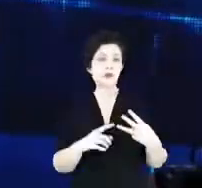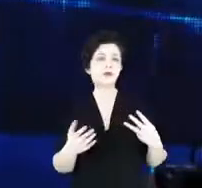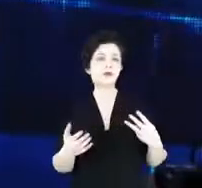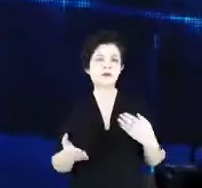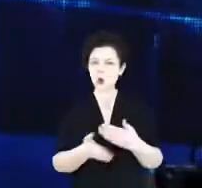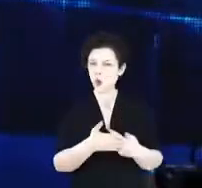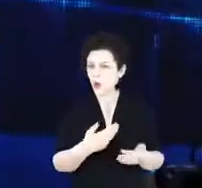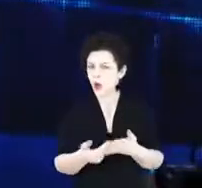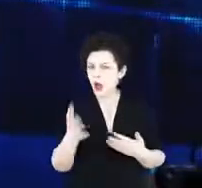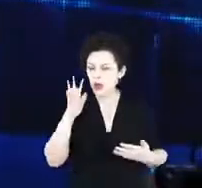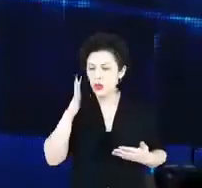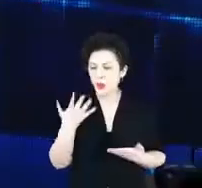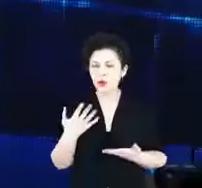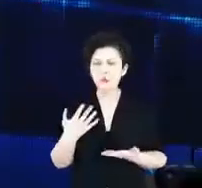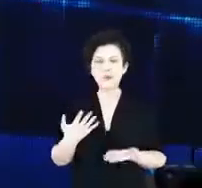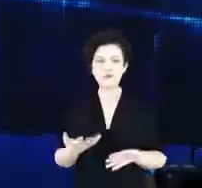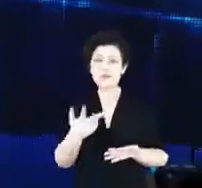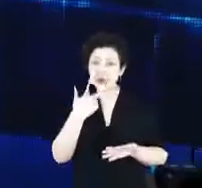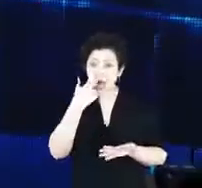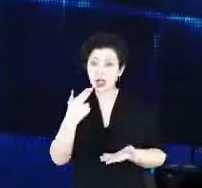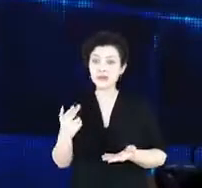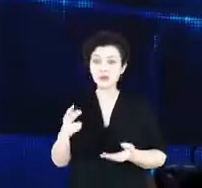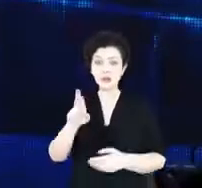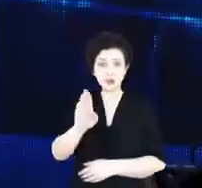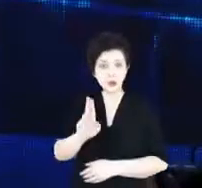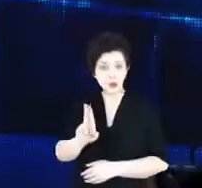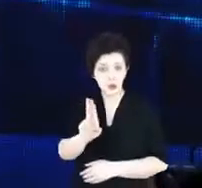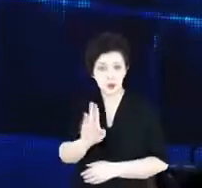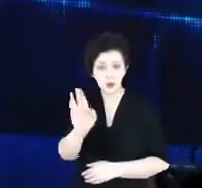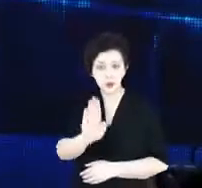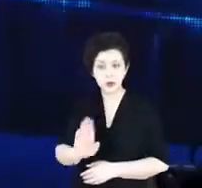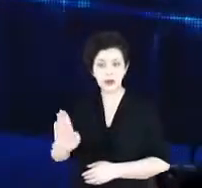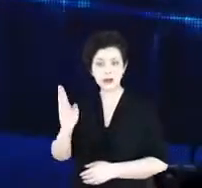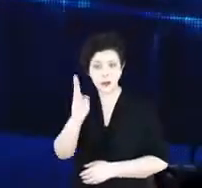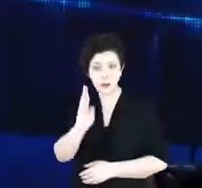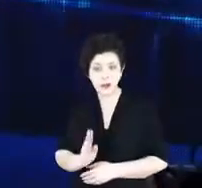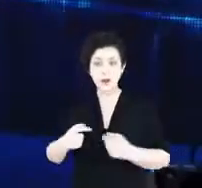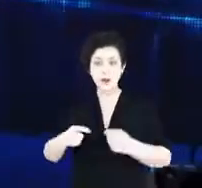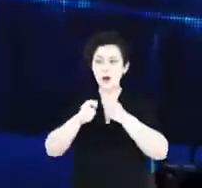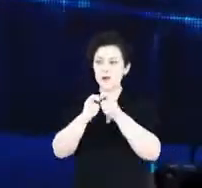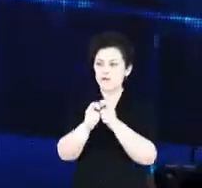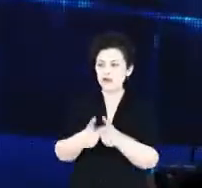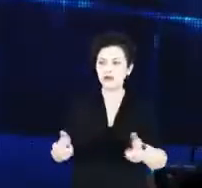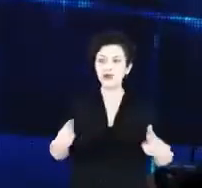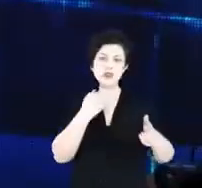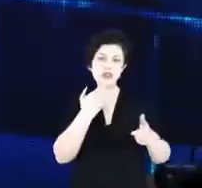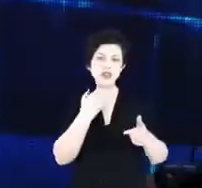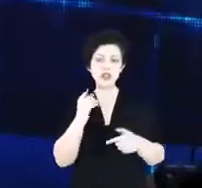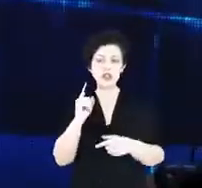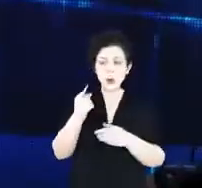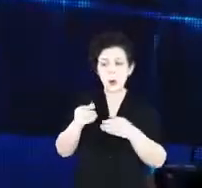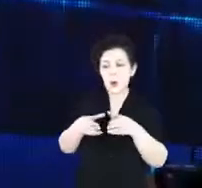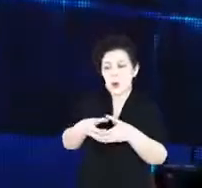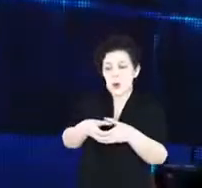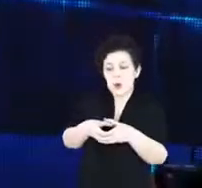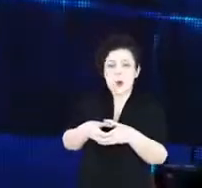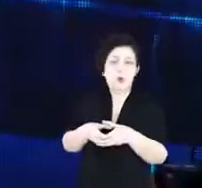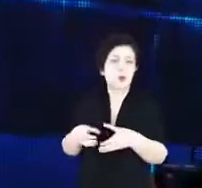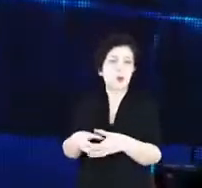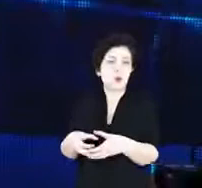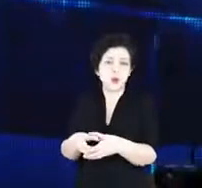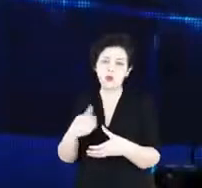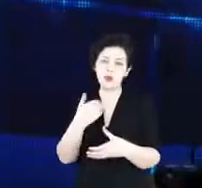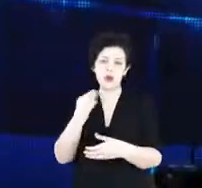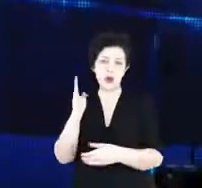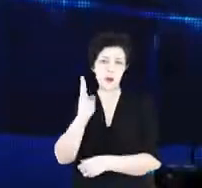solução que a gente ache, que a gente aplique aqui no Brasil, ela tem que ser aplicada em grande escala. Né? Não adianta a gente resolver problemas de nicho. O Brasil é um país com mais de